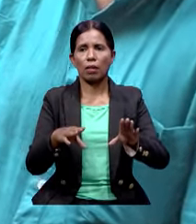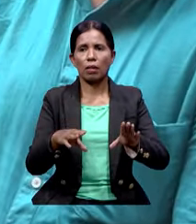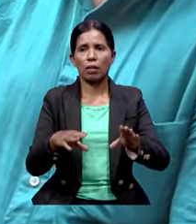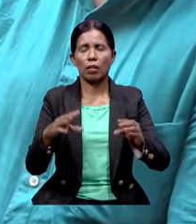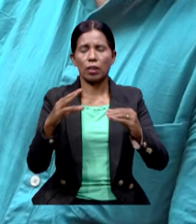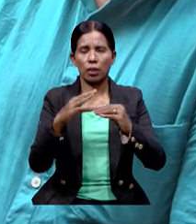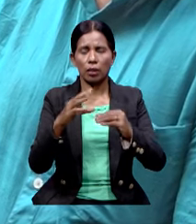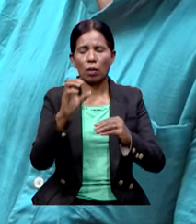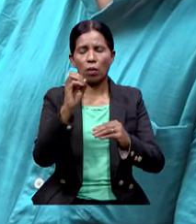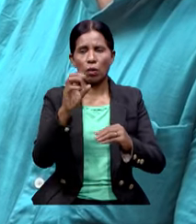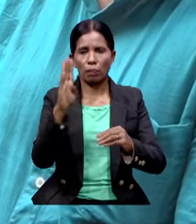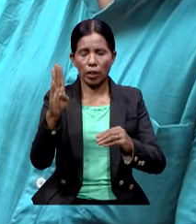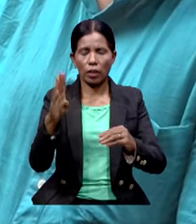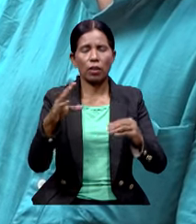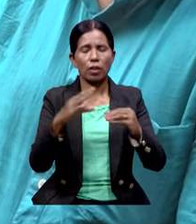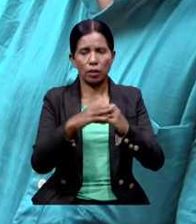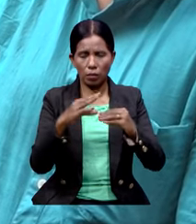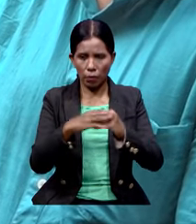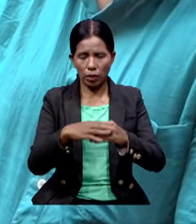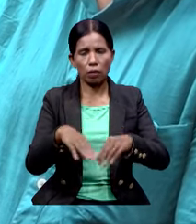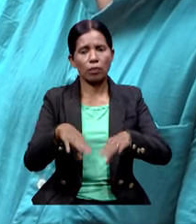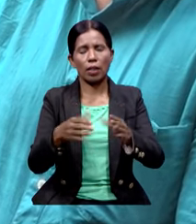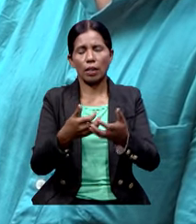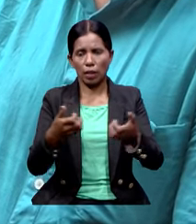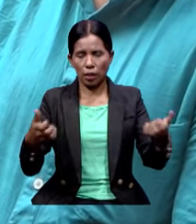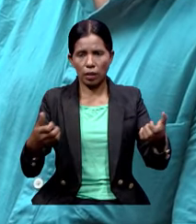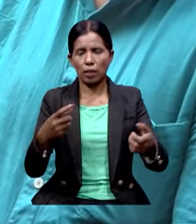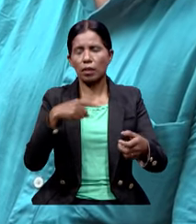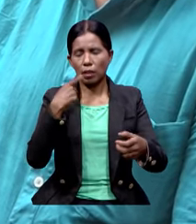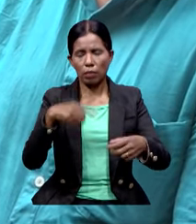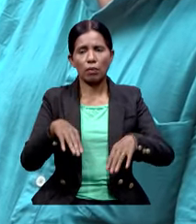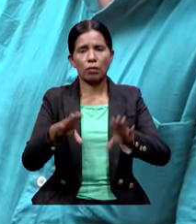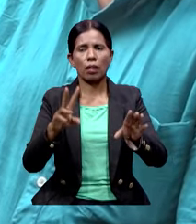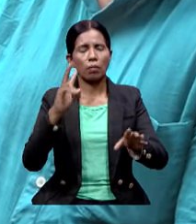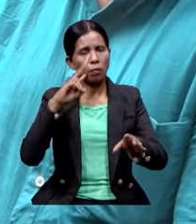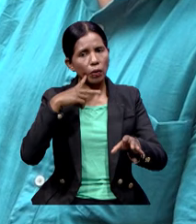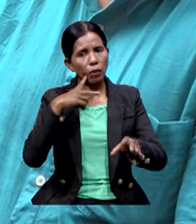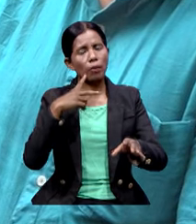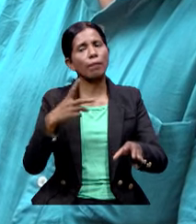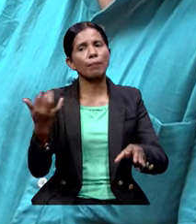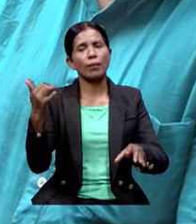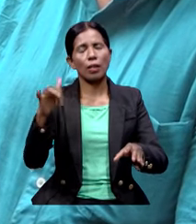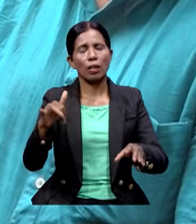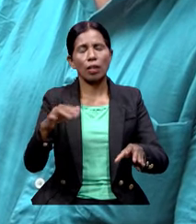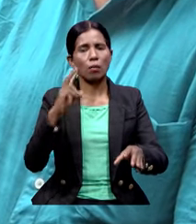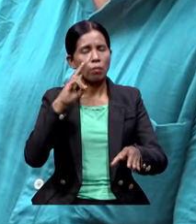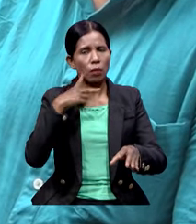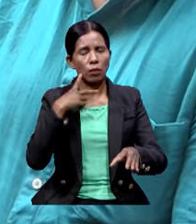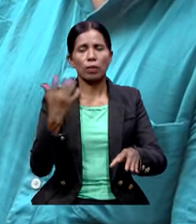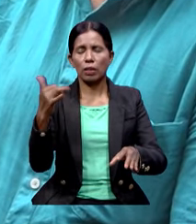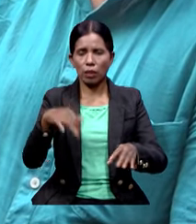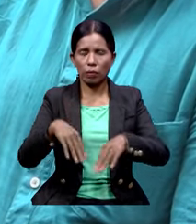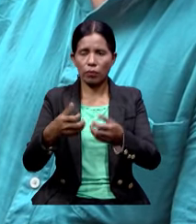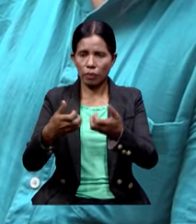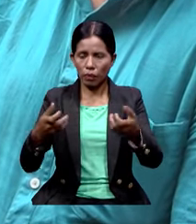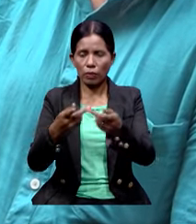né fatem que tá aqui se ele não vier negócio vá produto local a nessa produto local mortanse né fatem que tá não